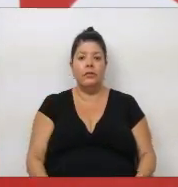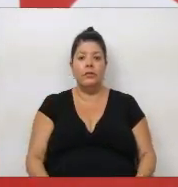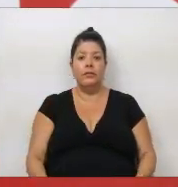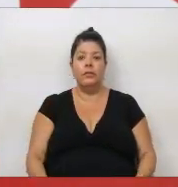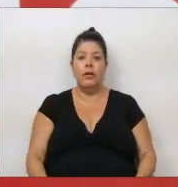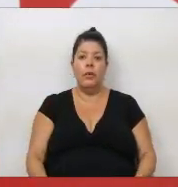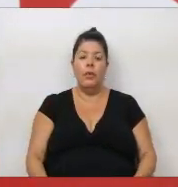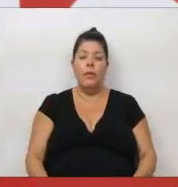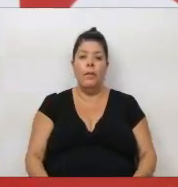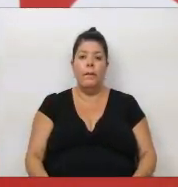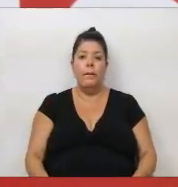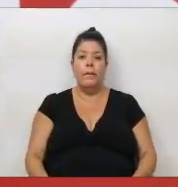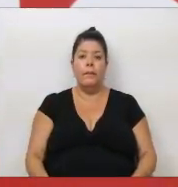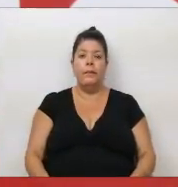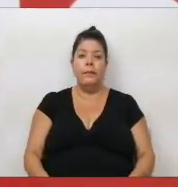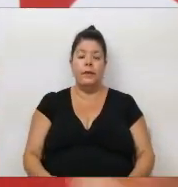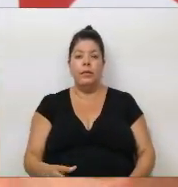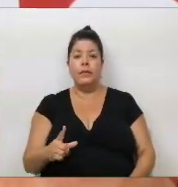tivéssemos